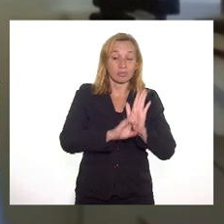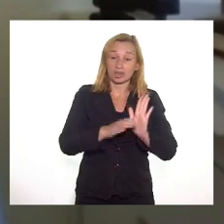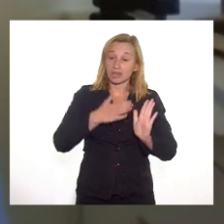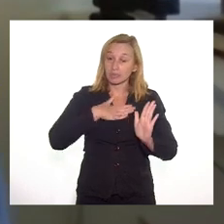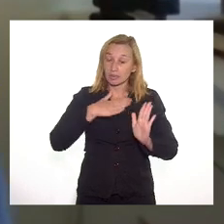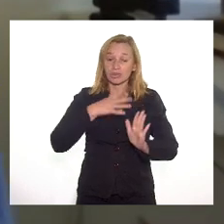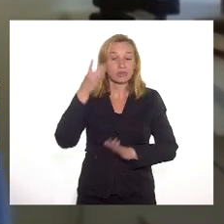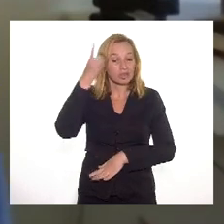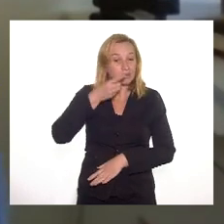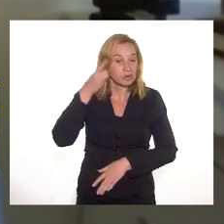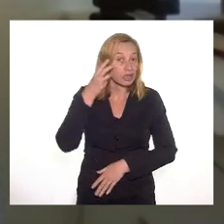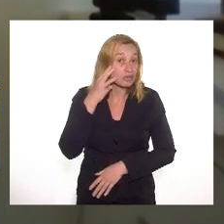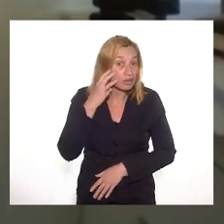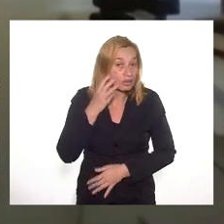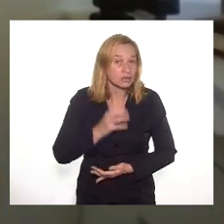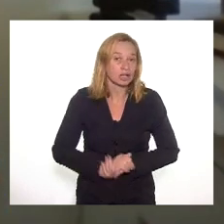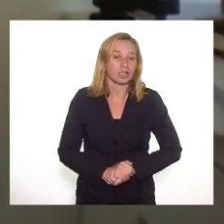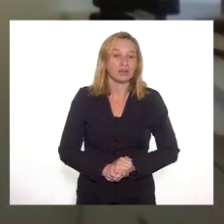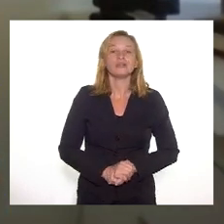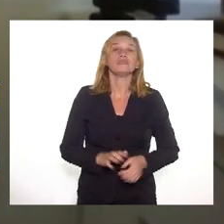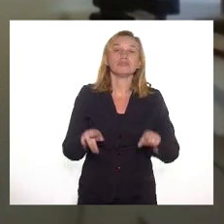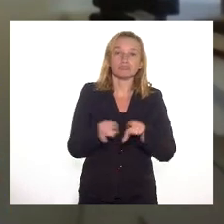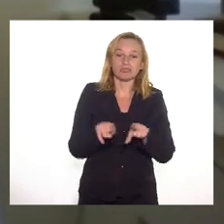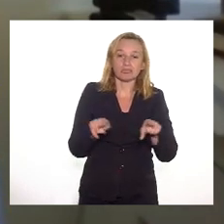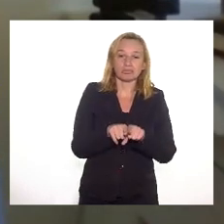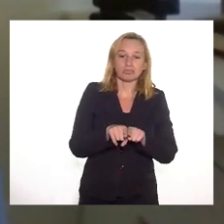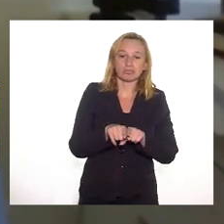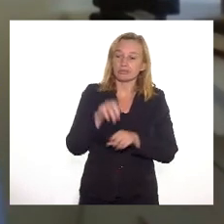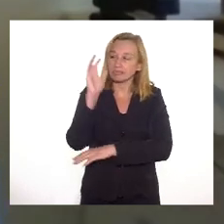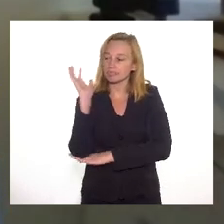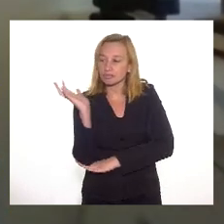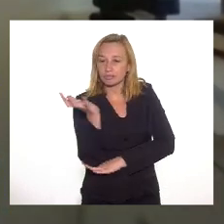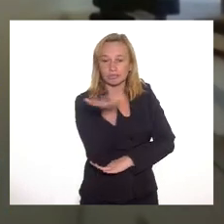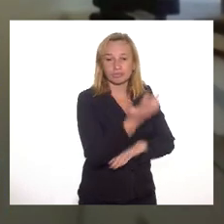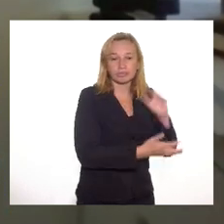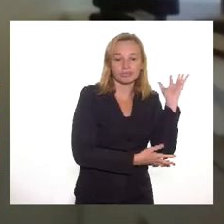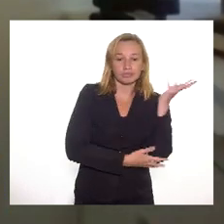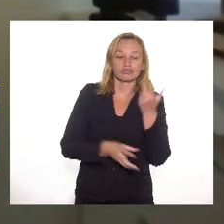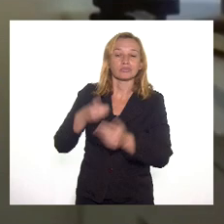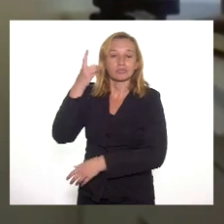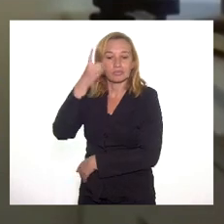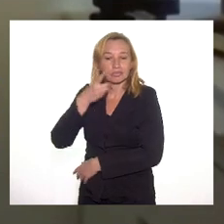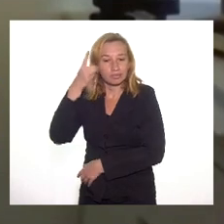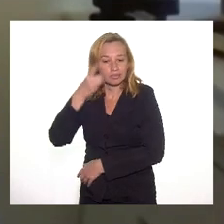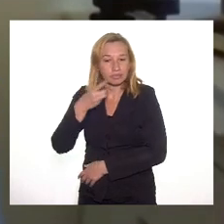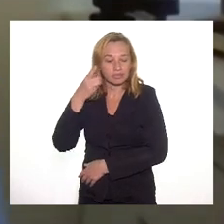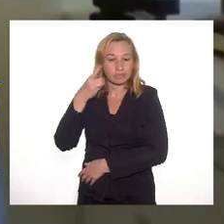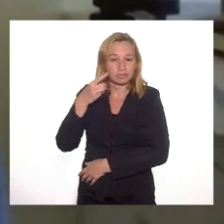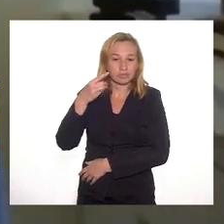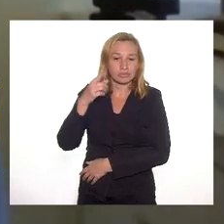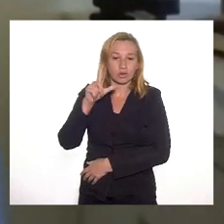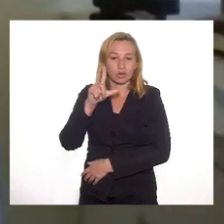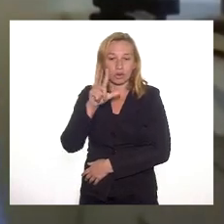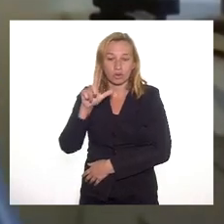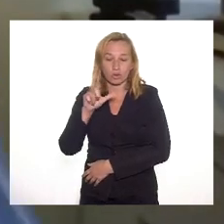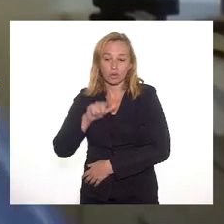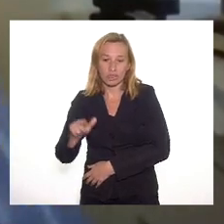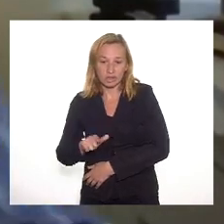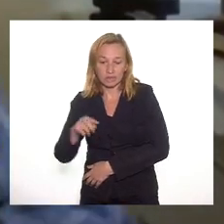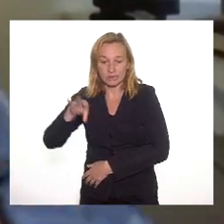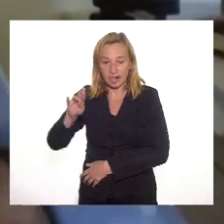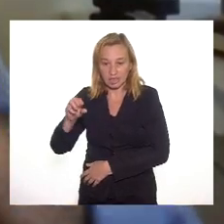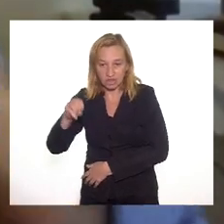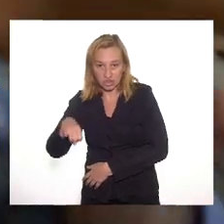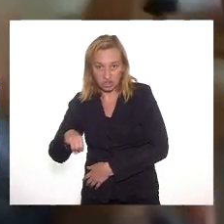deputado Valdec, como também meio ambiente, emenda do deputado Luiz Martins. Então,